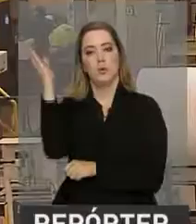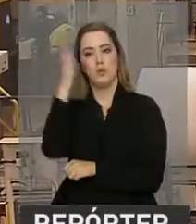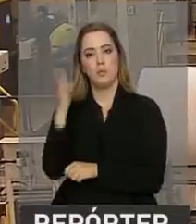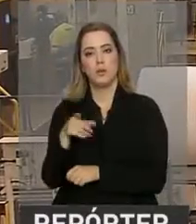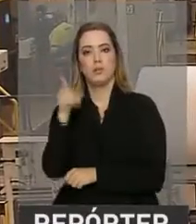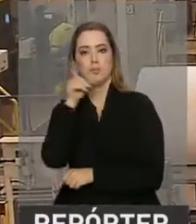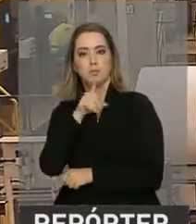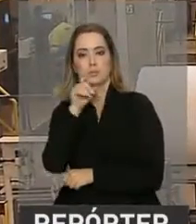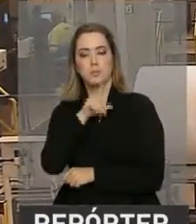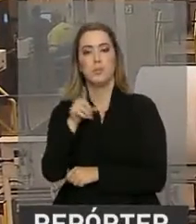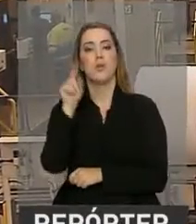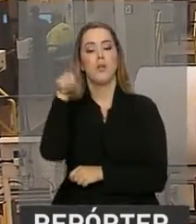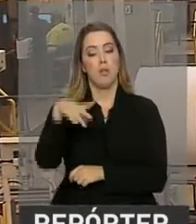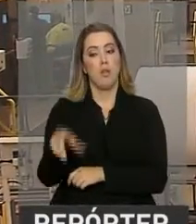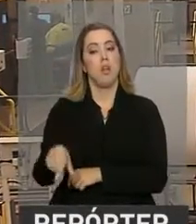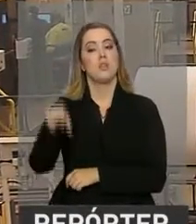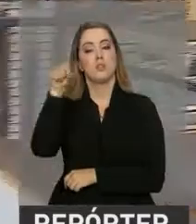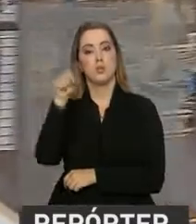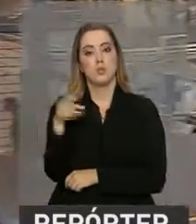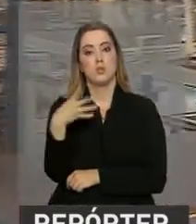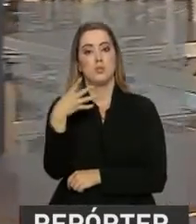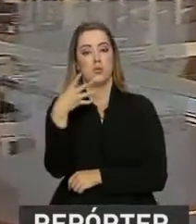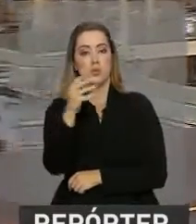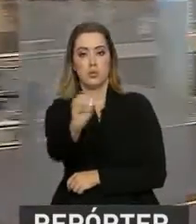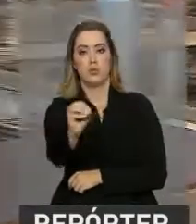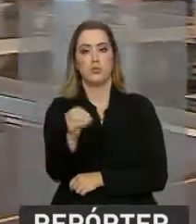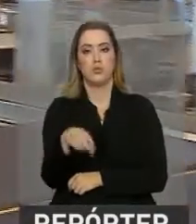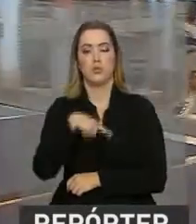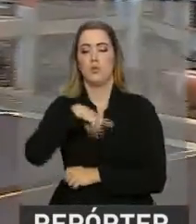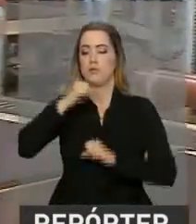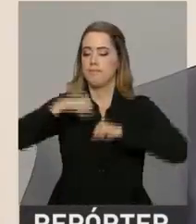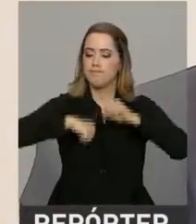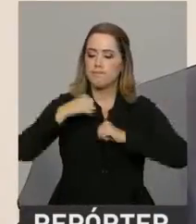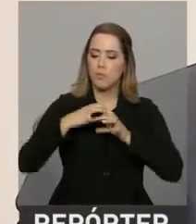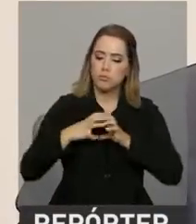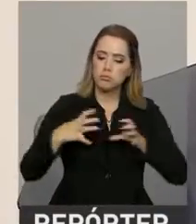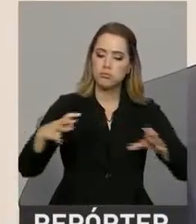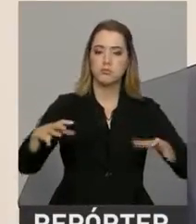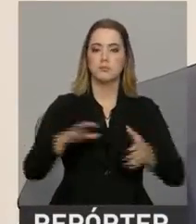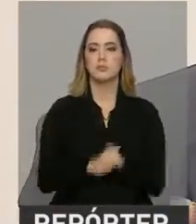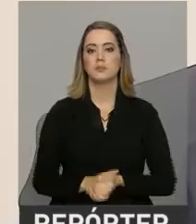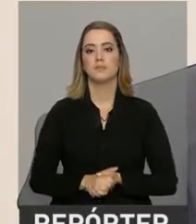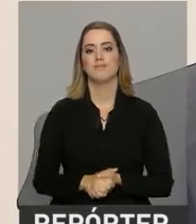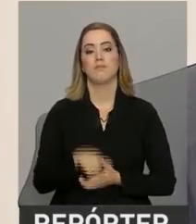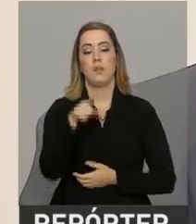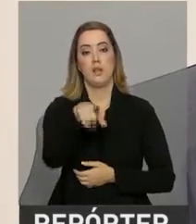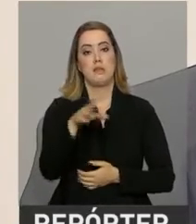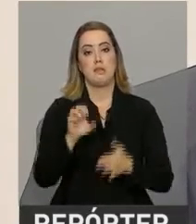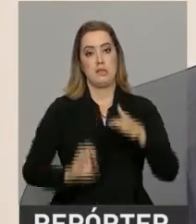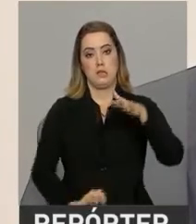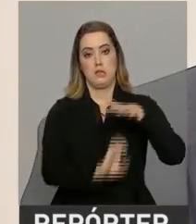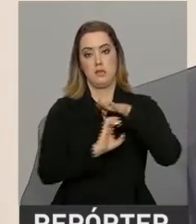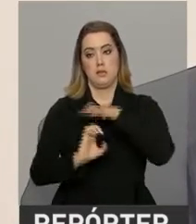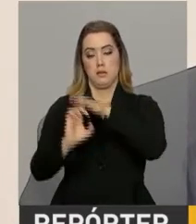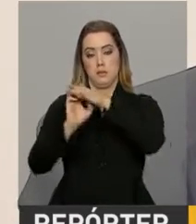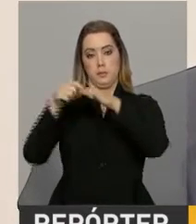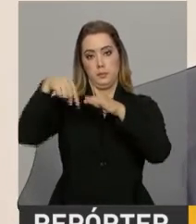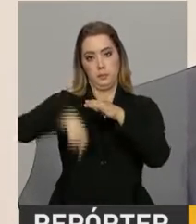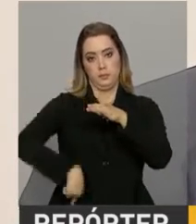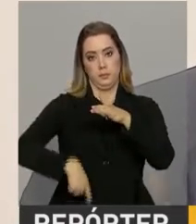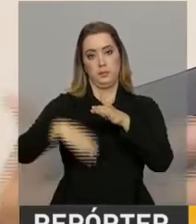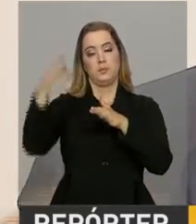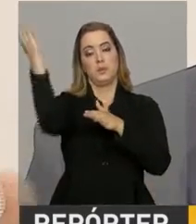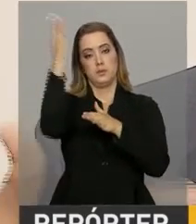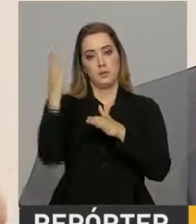40 das 63 maiores multinacionais brasileiras as empresas americanas aqui no brasil ela